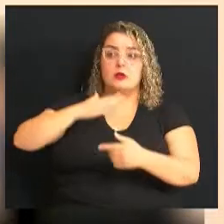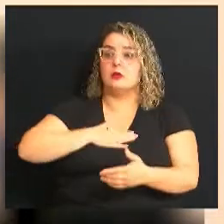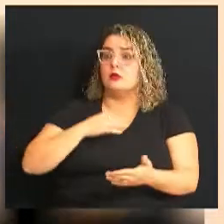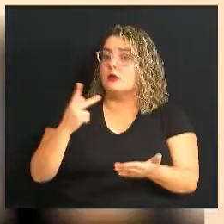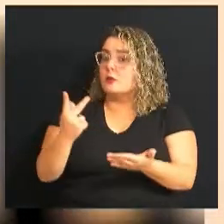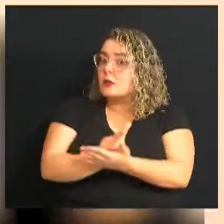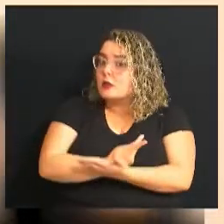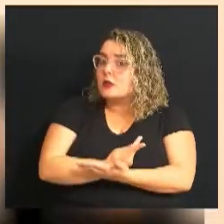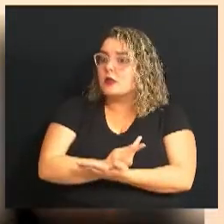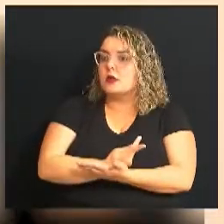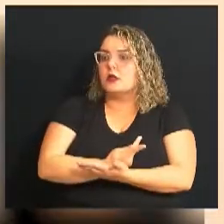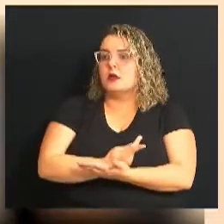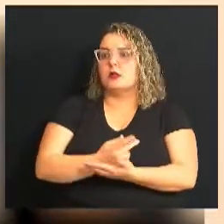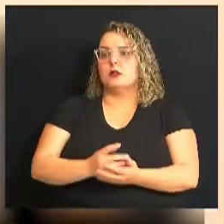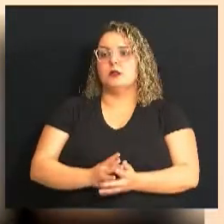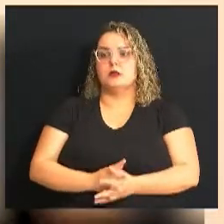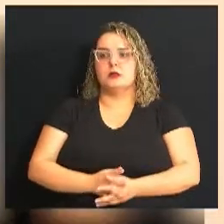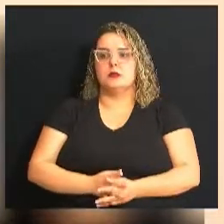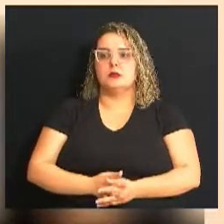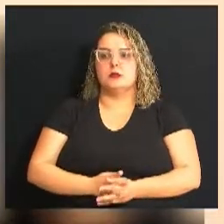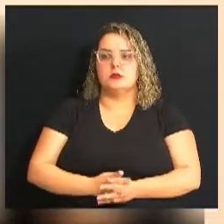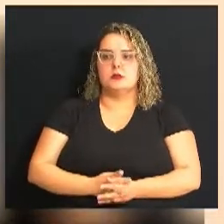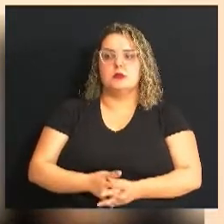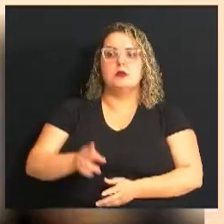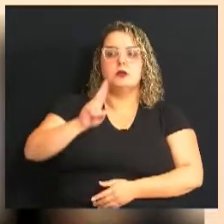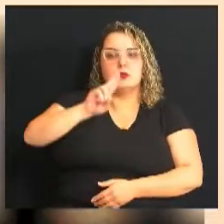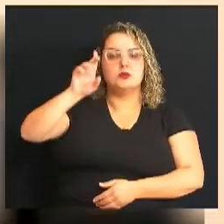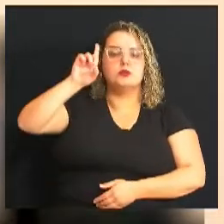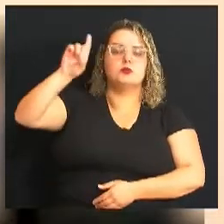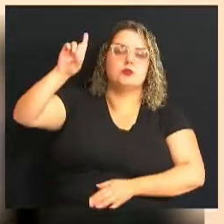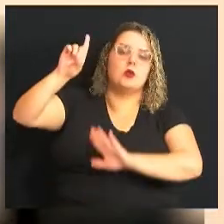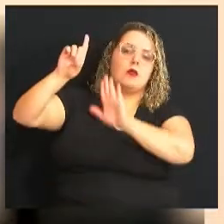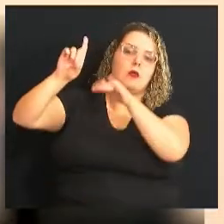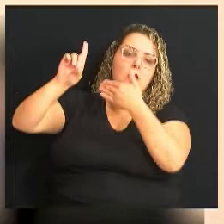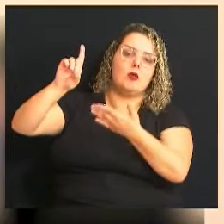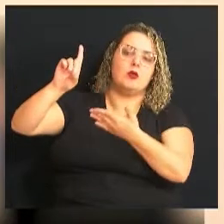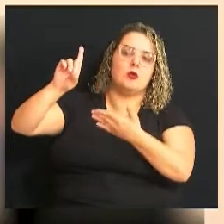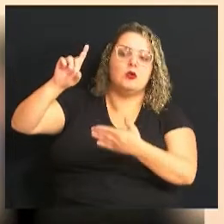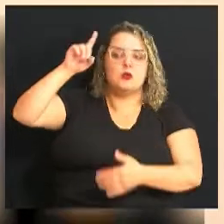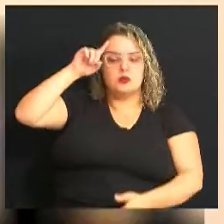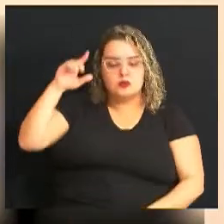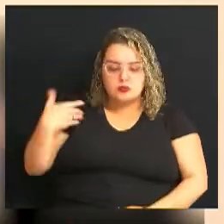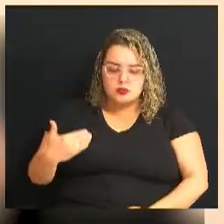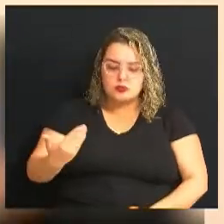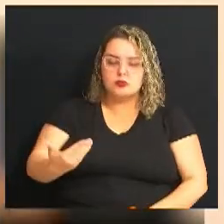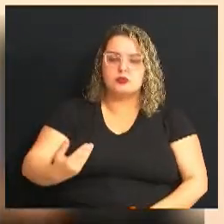falhas, mas eu vou honrar o nome dEle, todos os dias que eu estiver aqui.